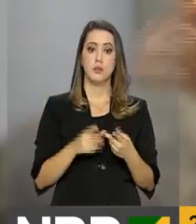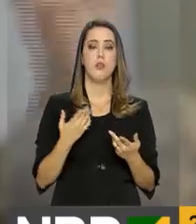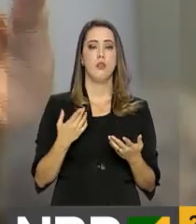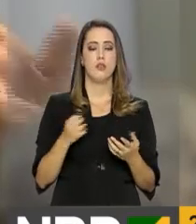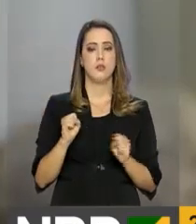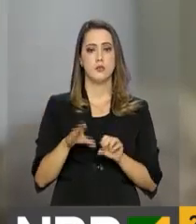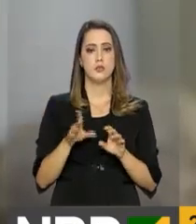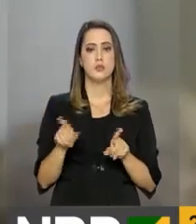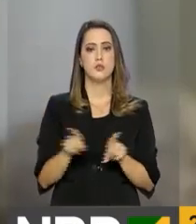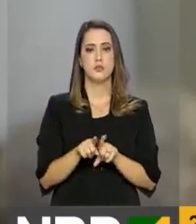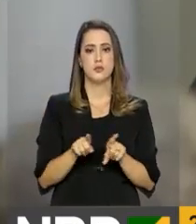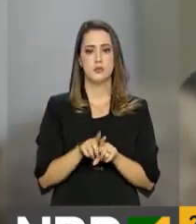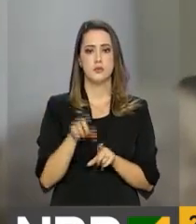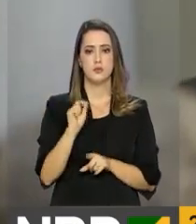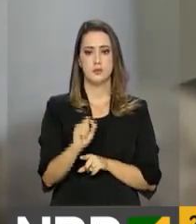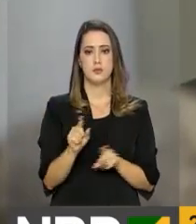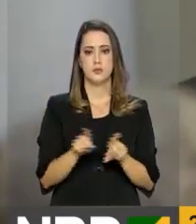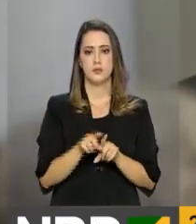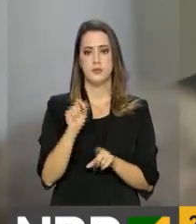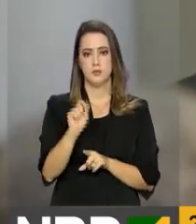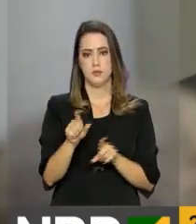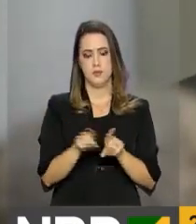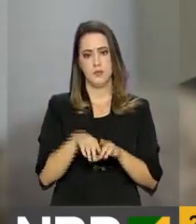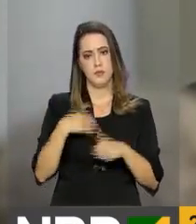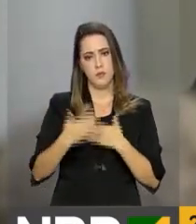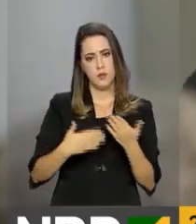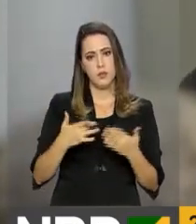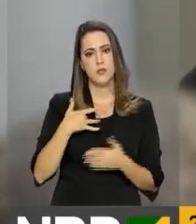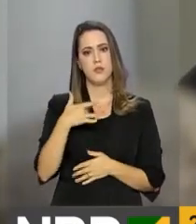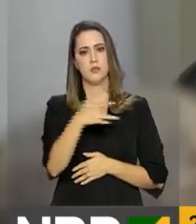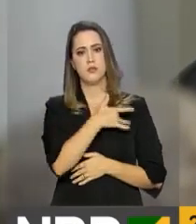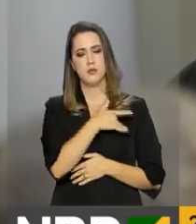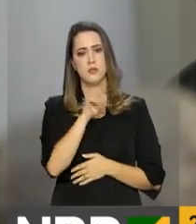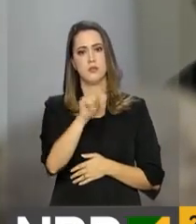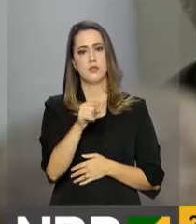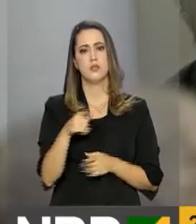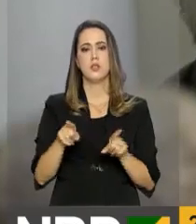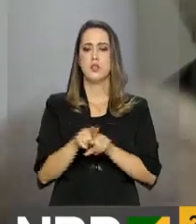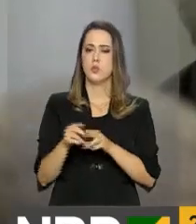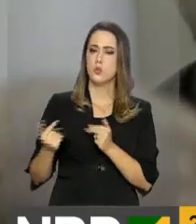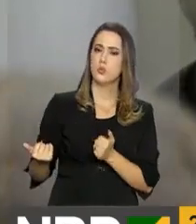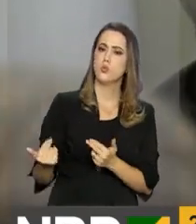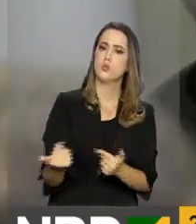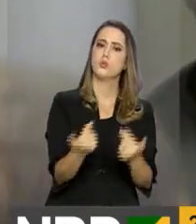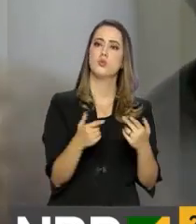educação. Acabei de mencionar alguns fatos, né? Na saúde, de igual maneira, houve,